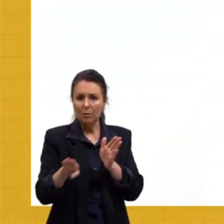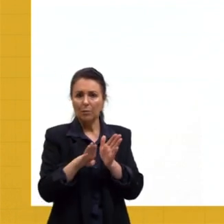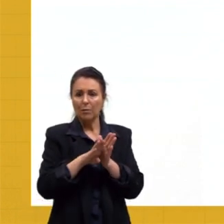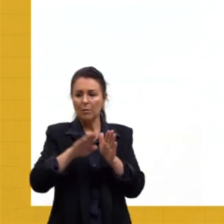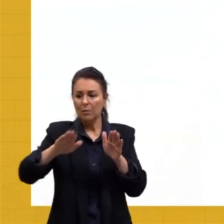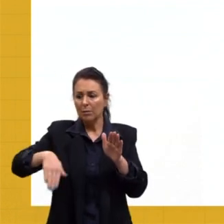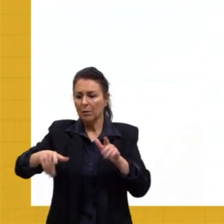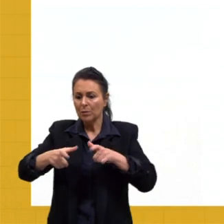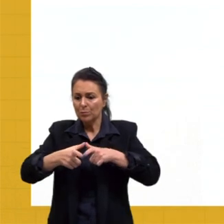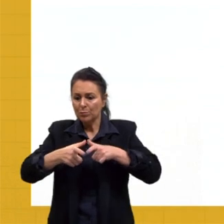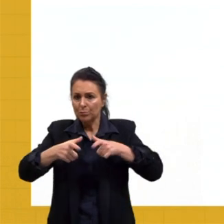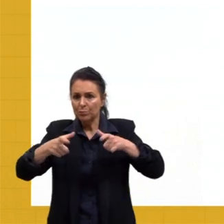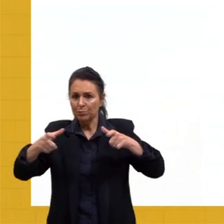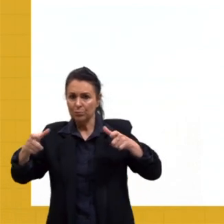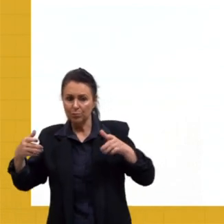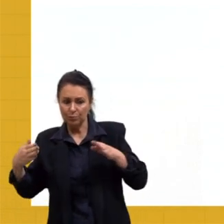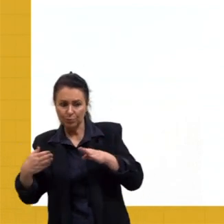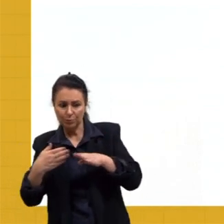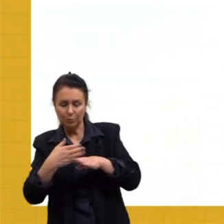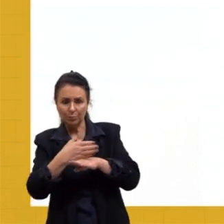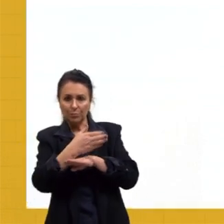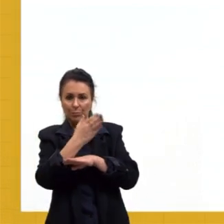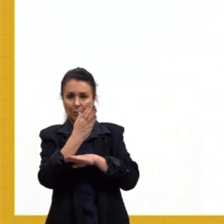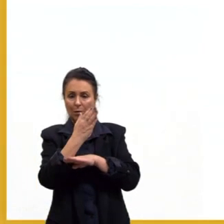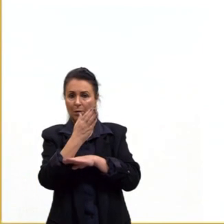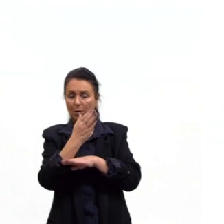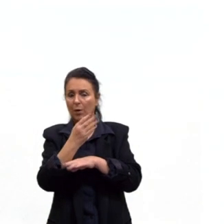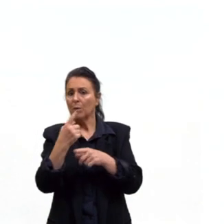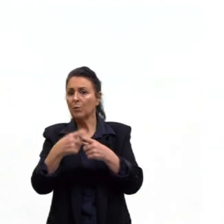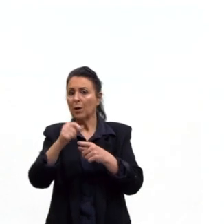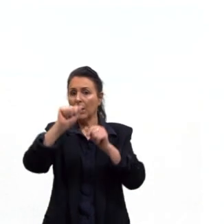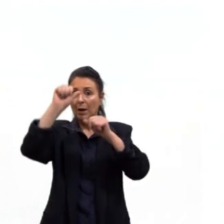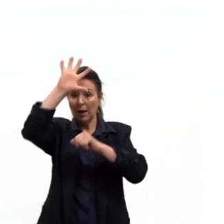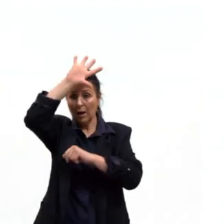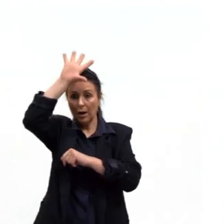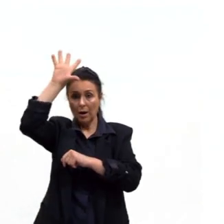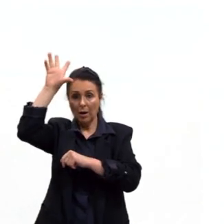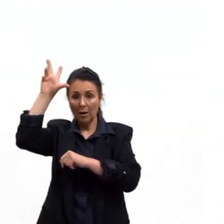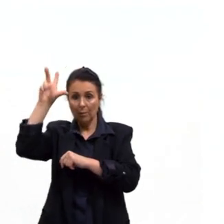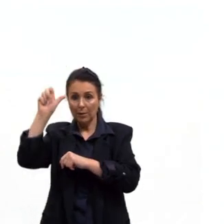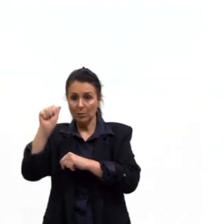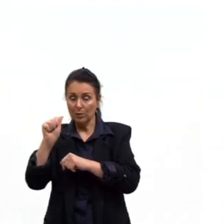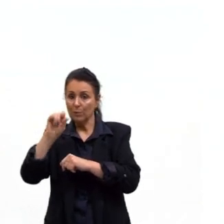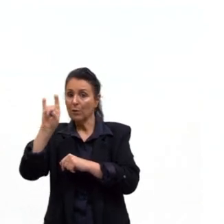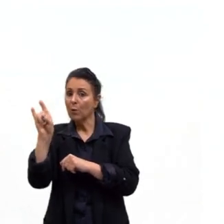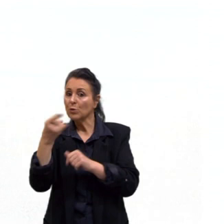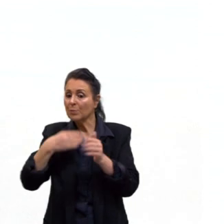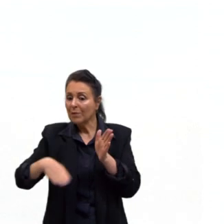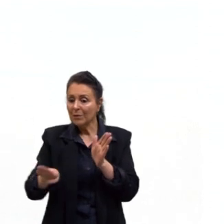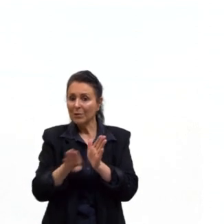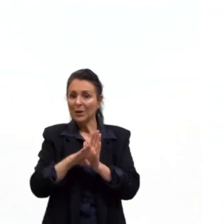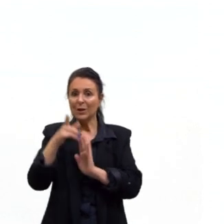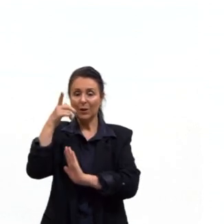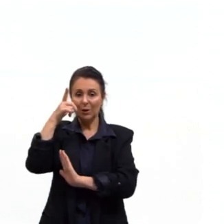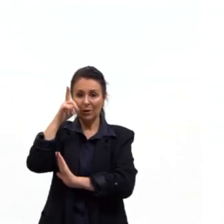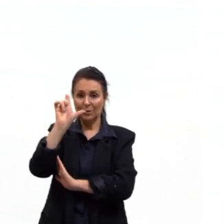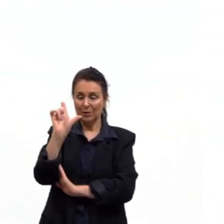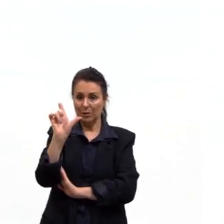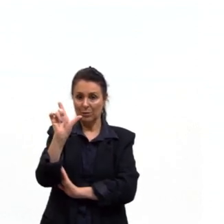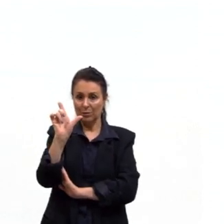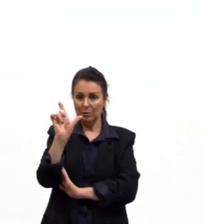litoral expandir-se para o interior é apenas Lógico que a amazônia tenha sido A Última Fronteira a ser conquistado e